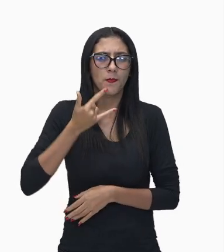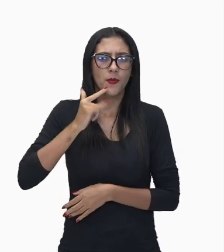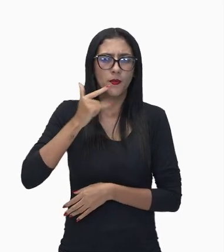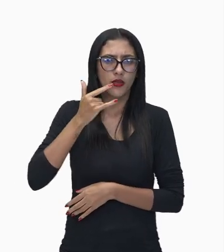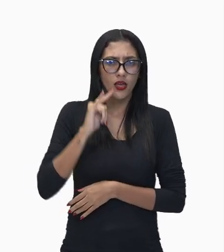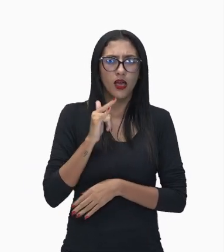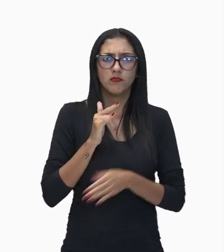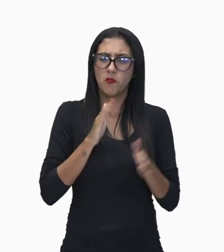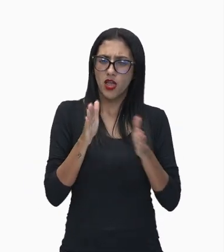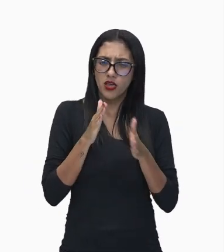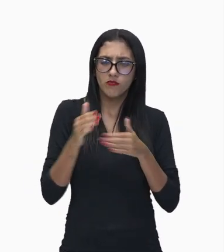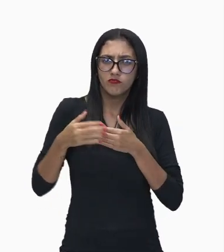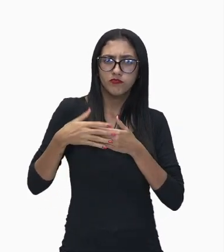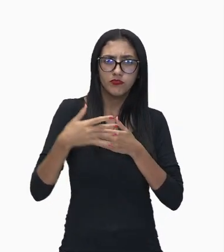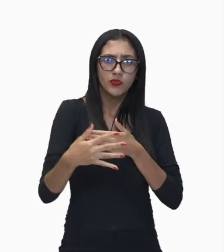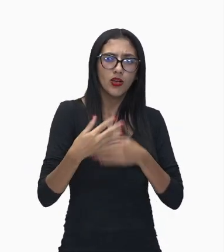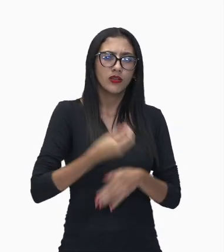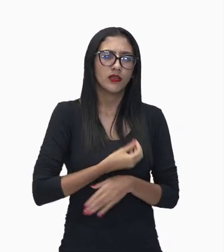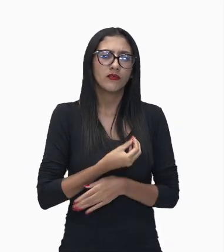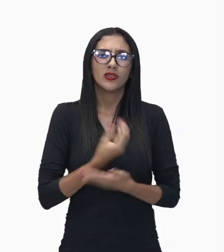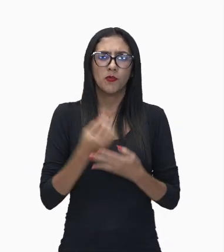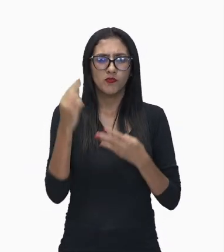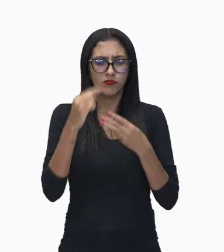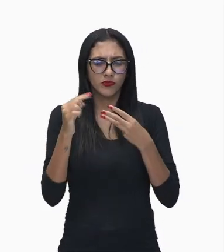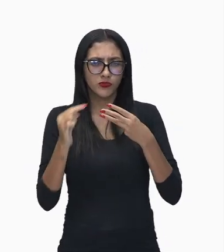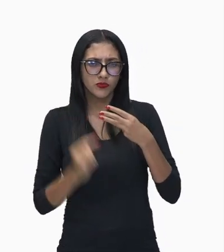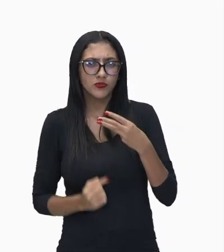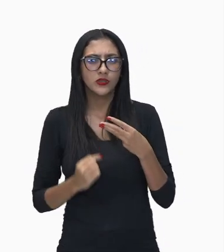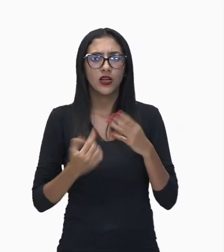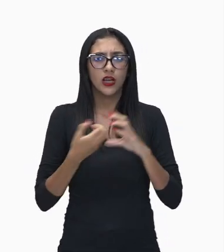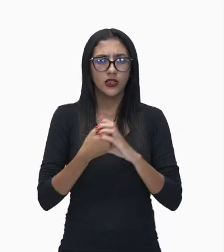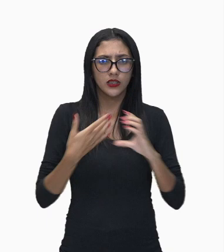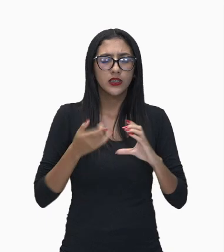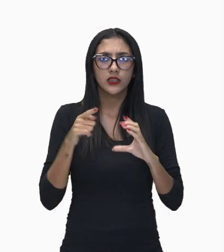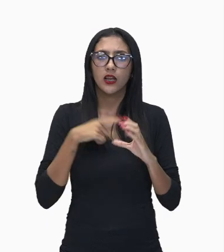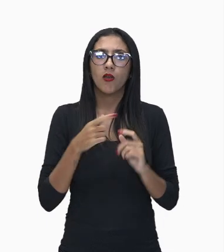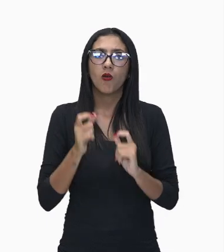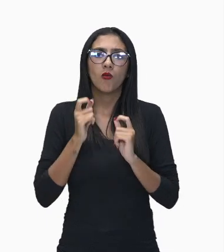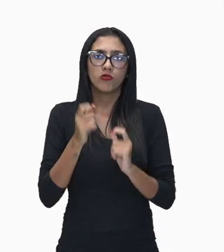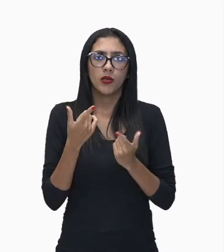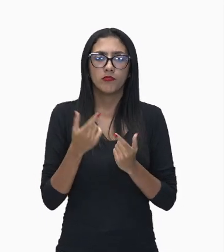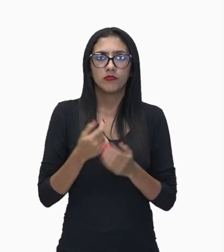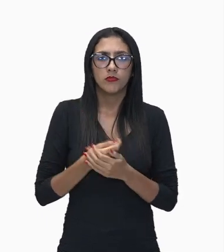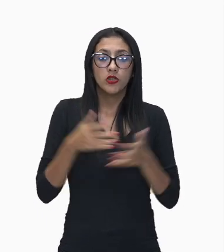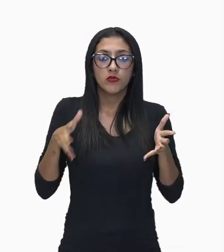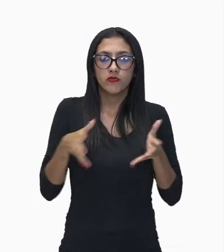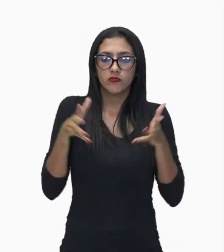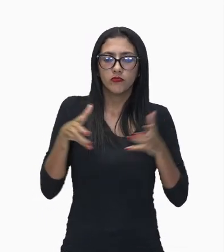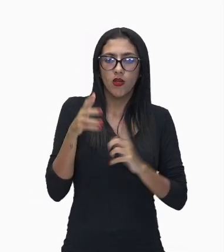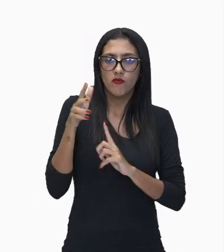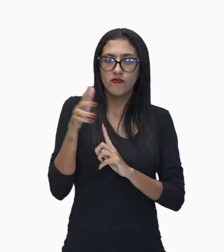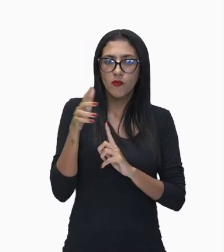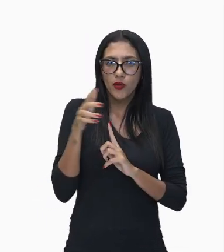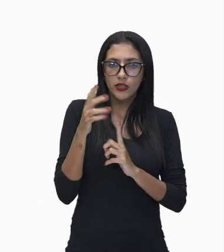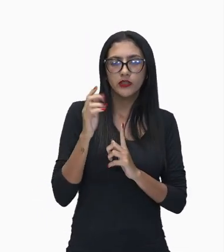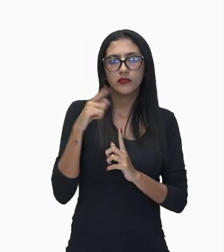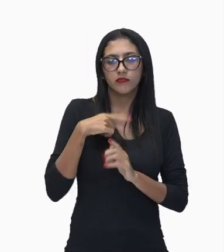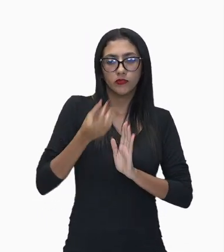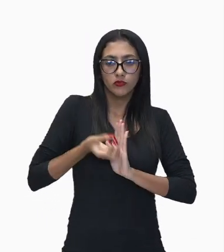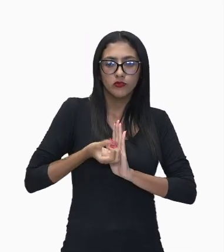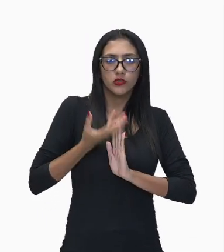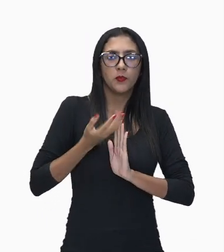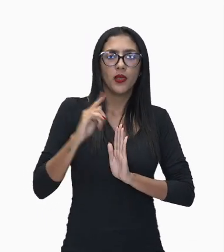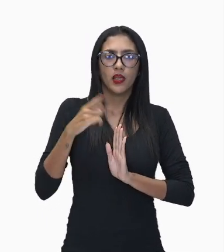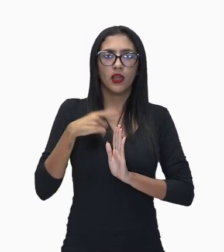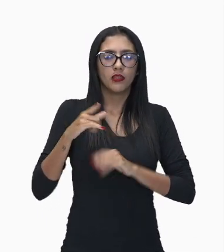longo da sua vida. Então, esses fatores são facilitadores para o surgimento